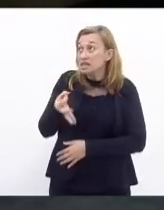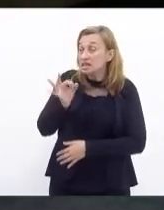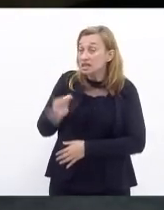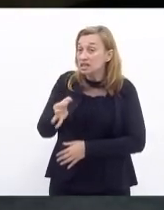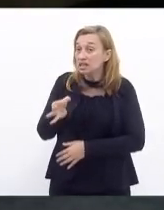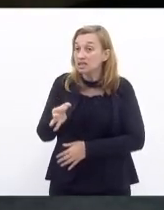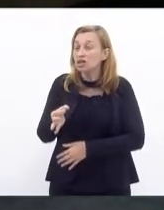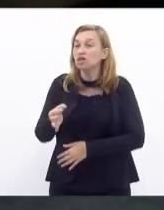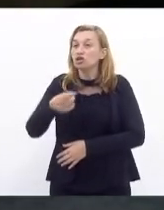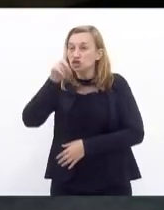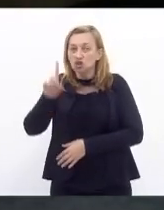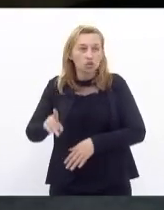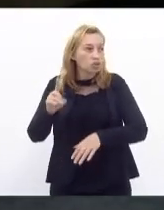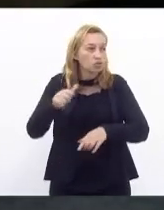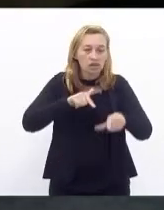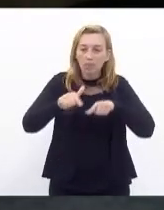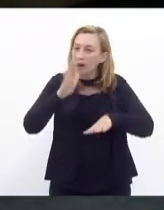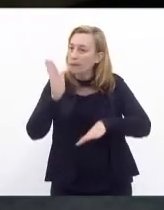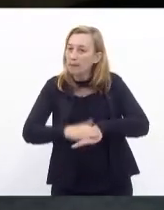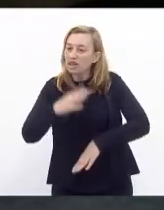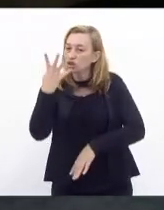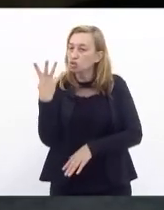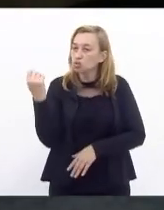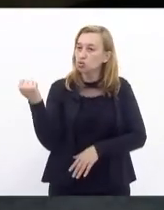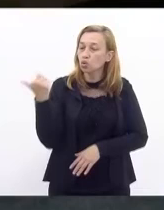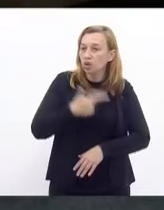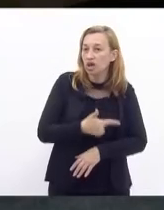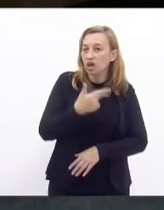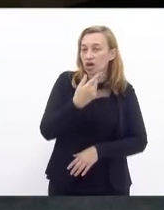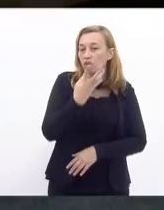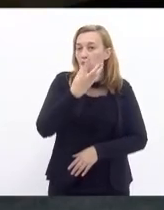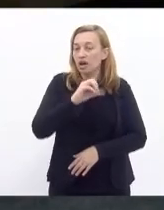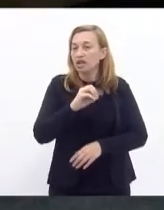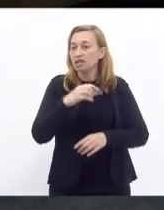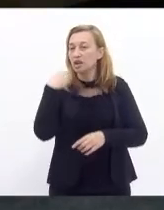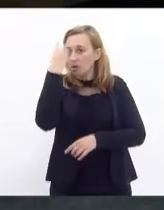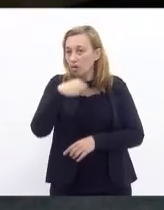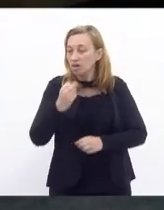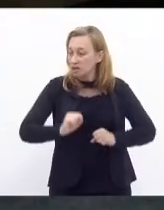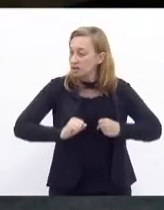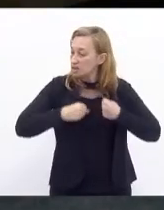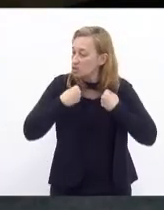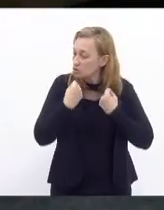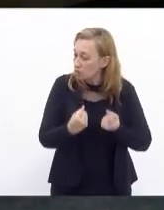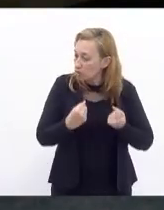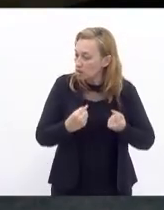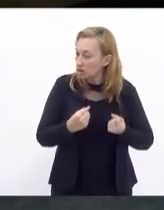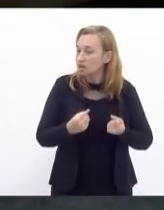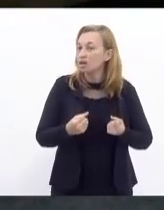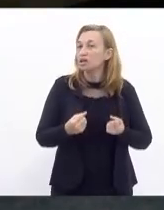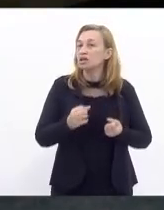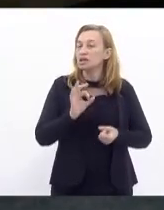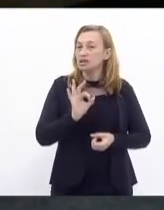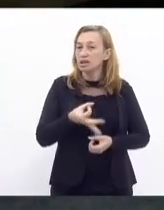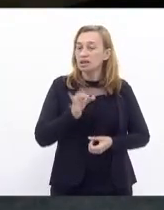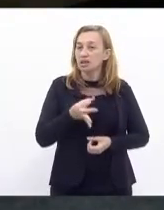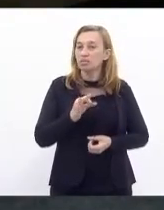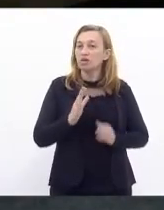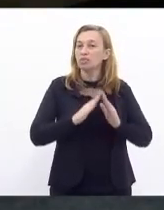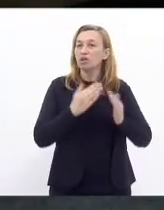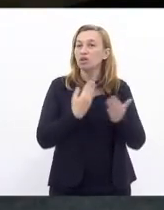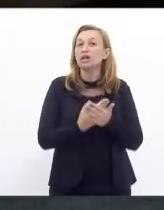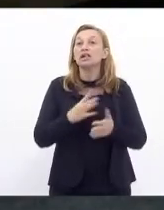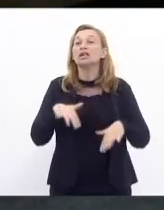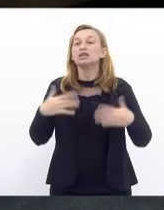diretor trabalha muito mais do que 40 horas. Ele se dedica e, de fato, se doa integralmente para a unidade escolar. Então,